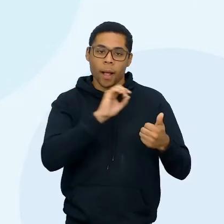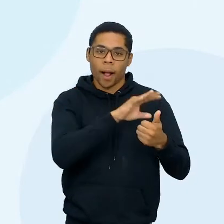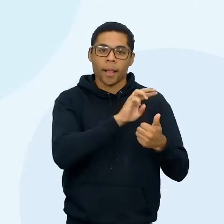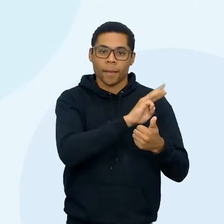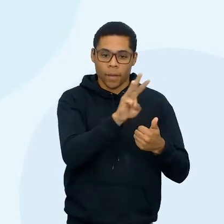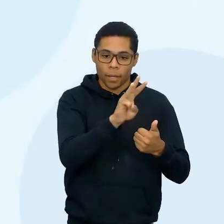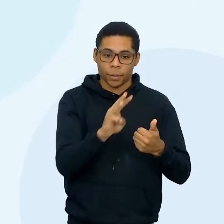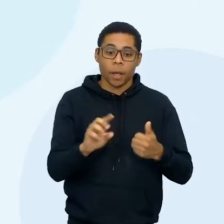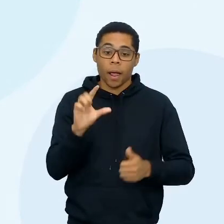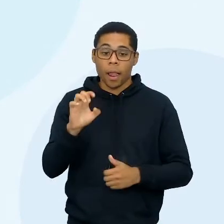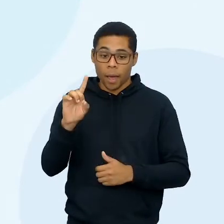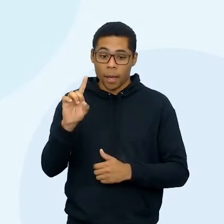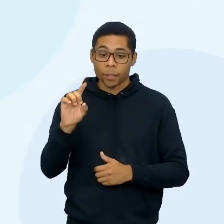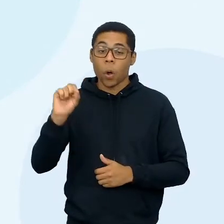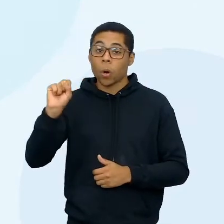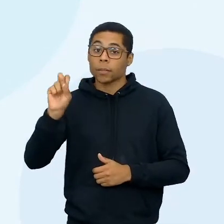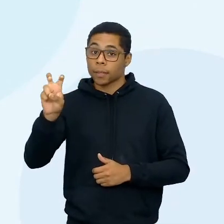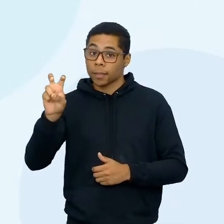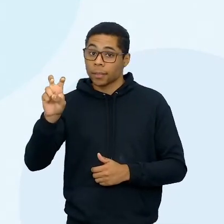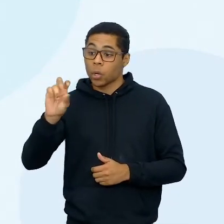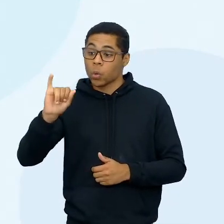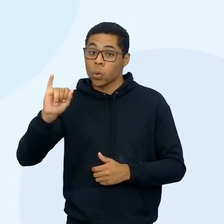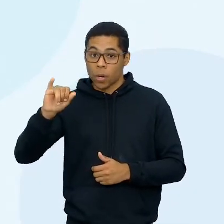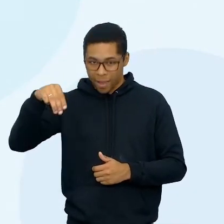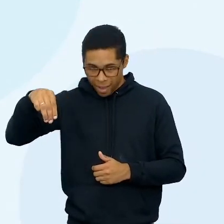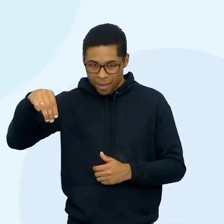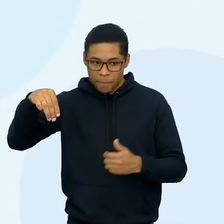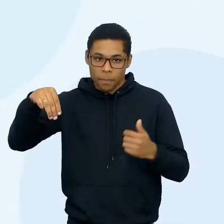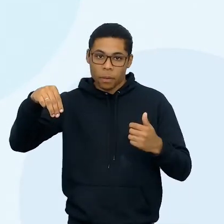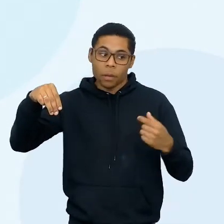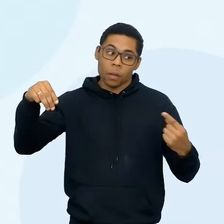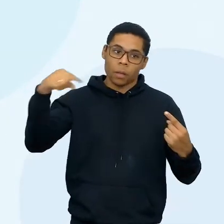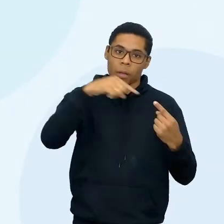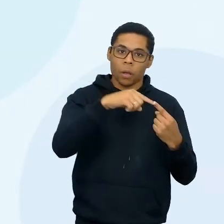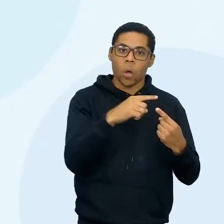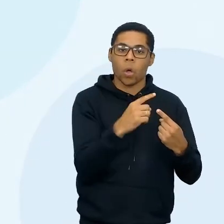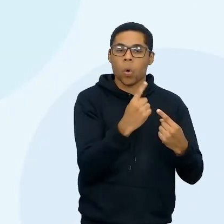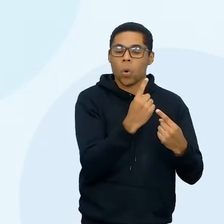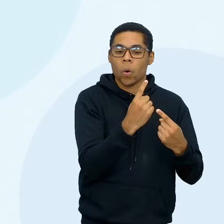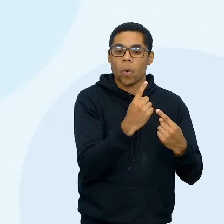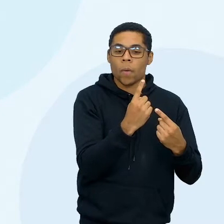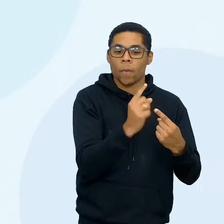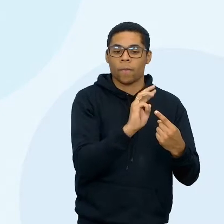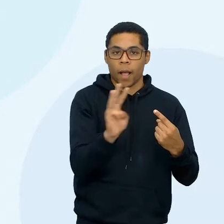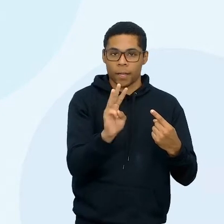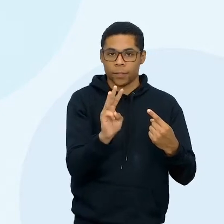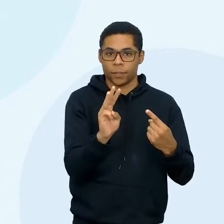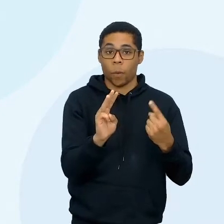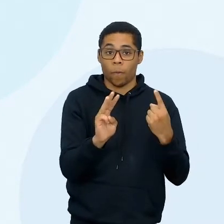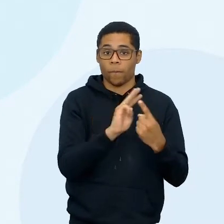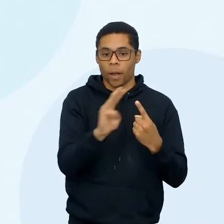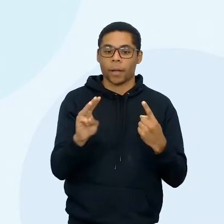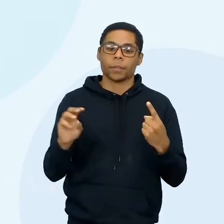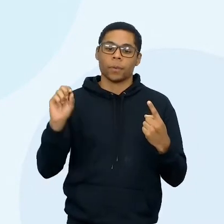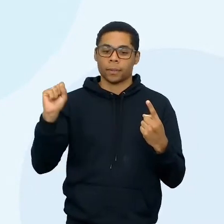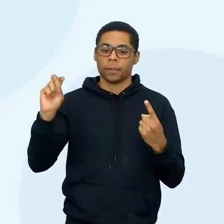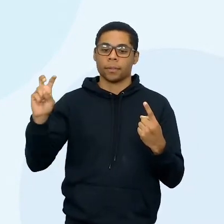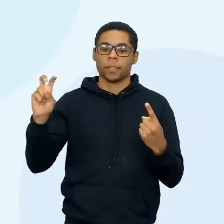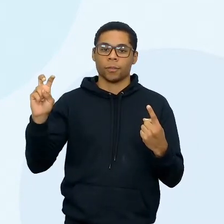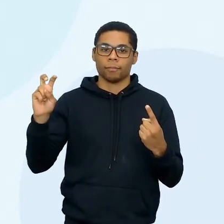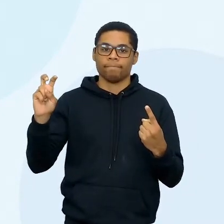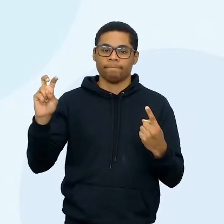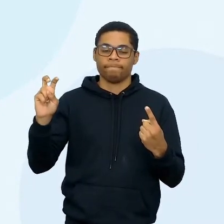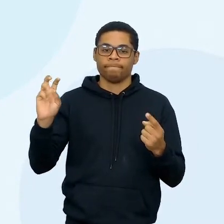E a LED, a lâmpada de LED, produzem 85 para cada watt consumido. E